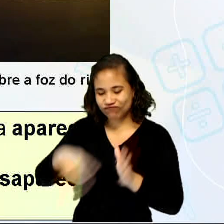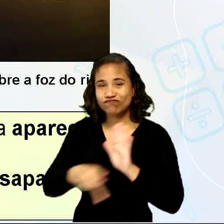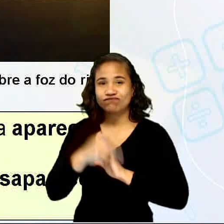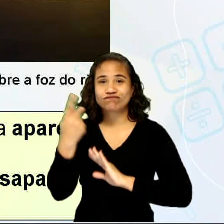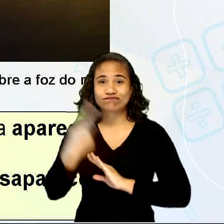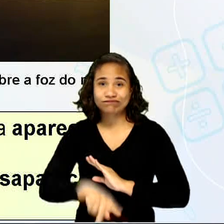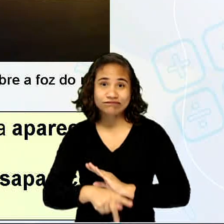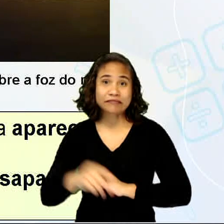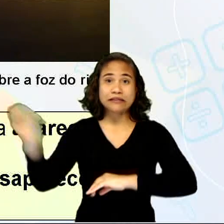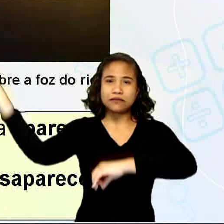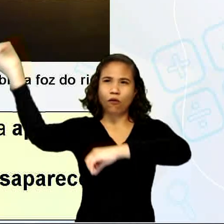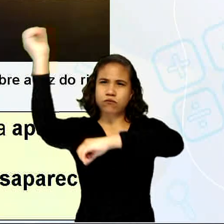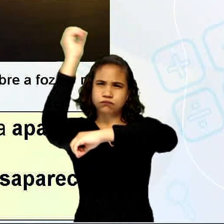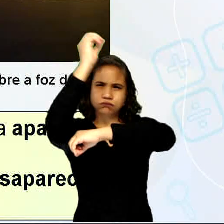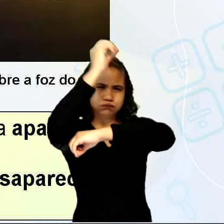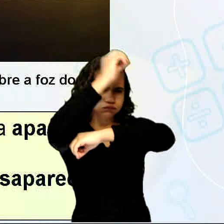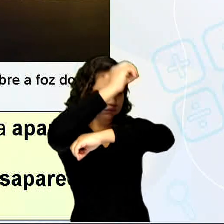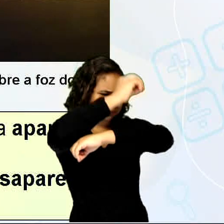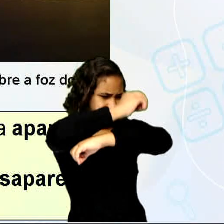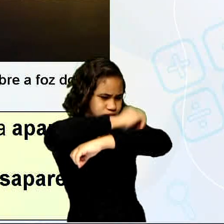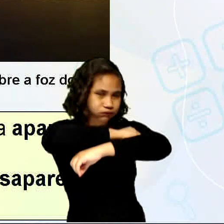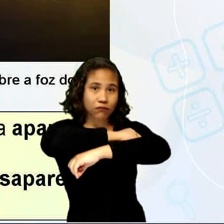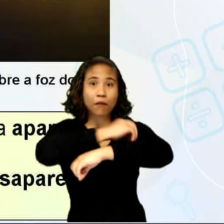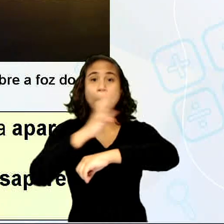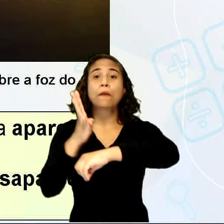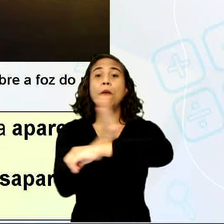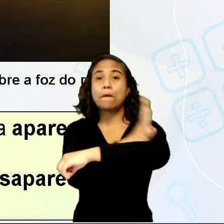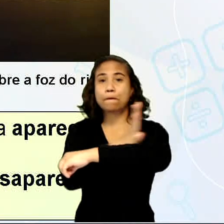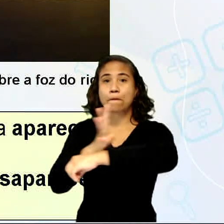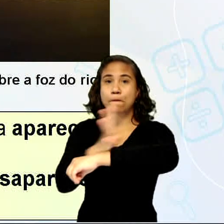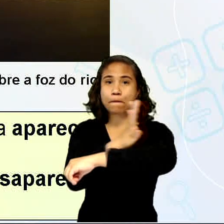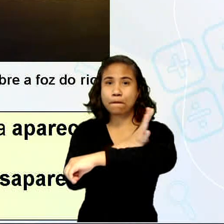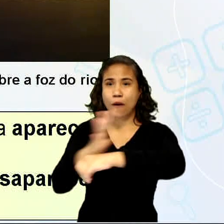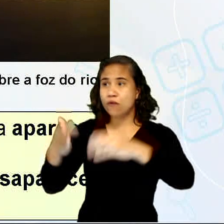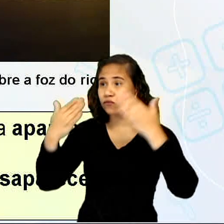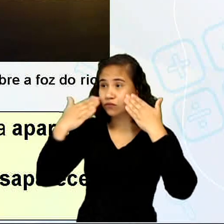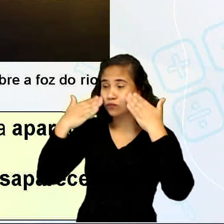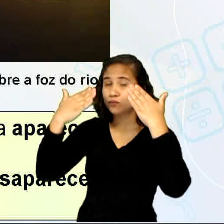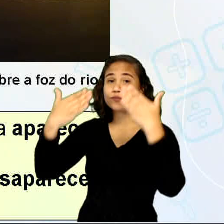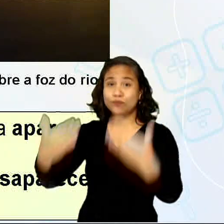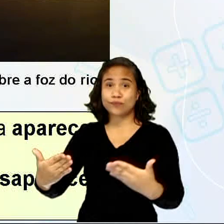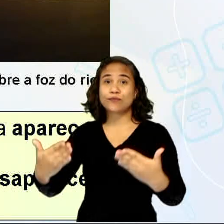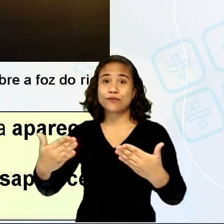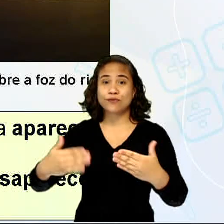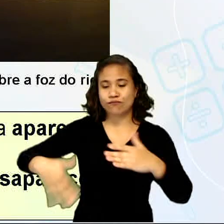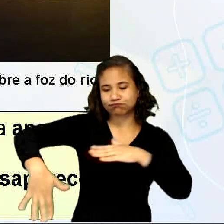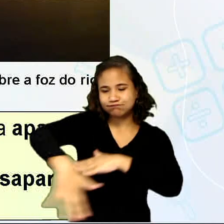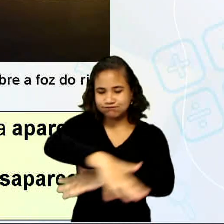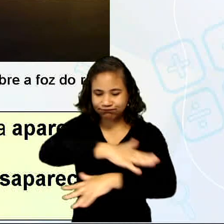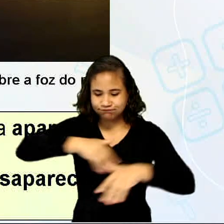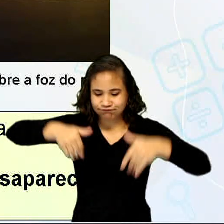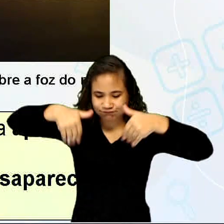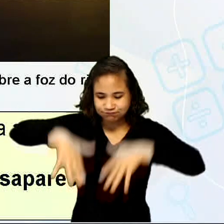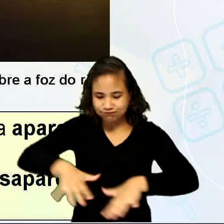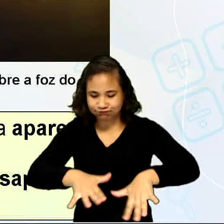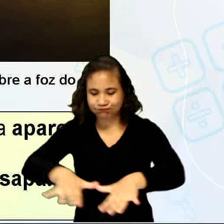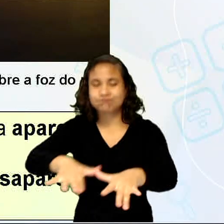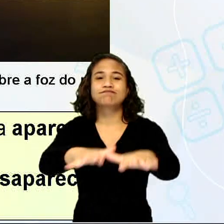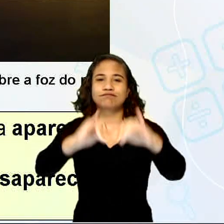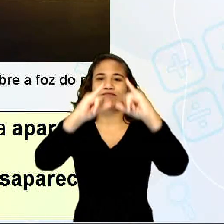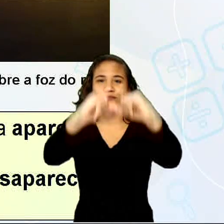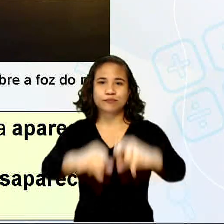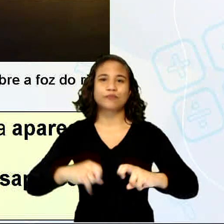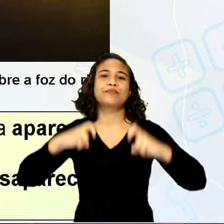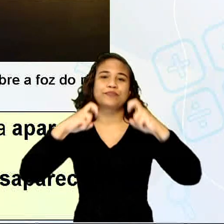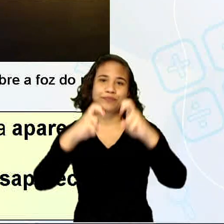segunda imagem é o pôr do Sol na Ponte do Paiva, sobre a foz do Rio Jaboatão. O que determina